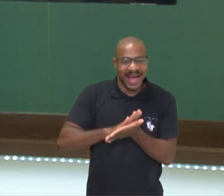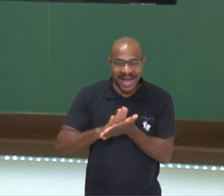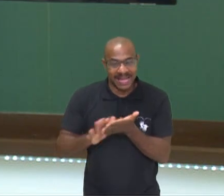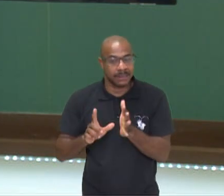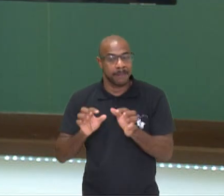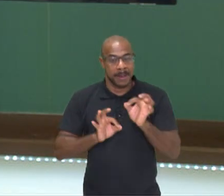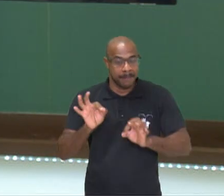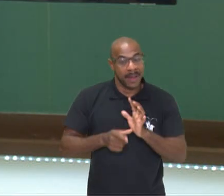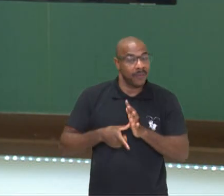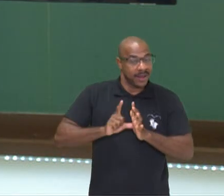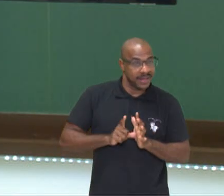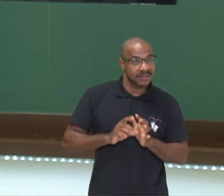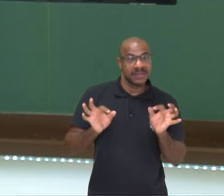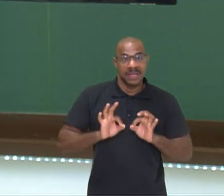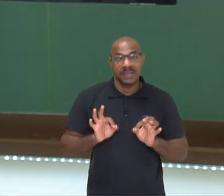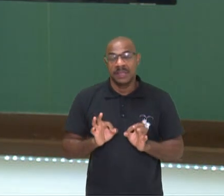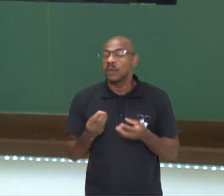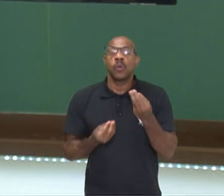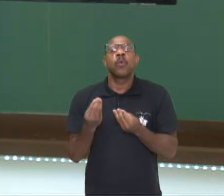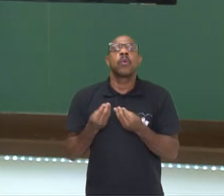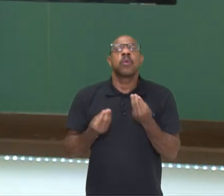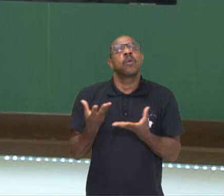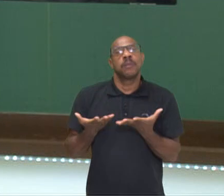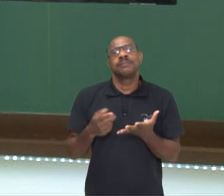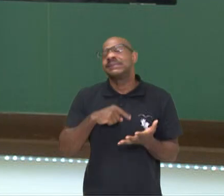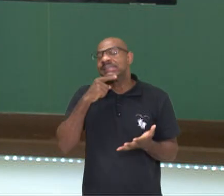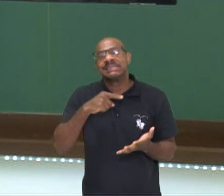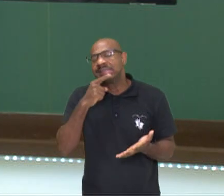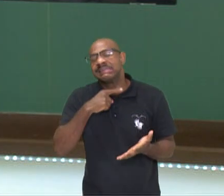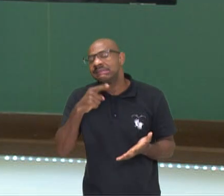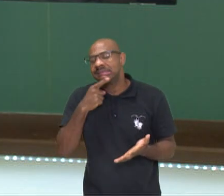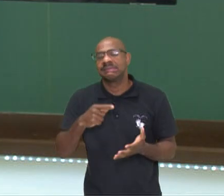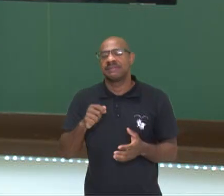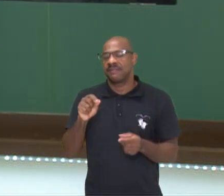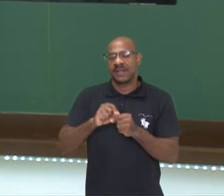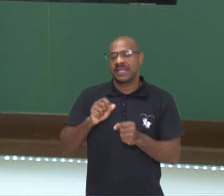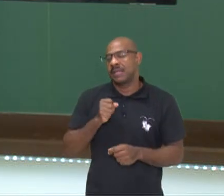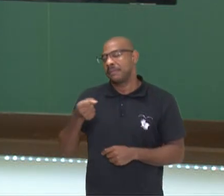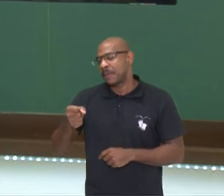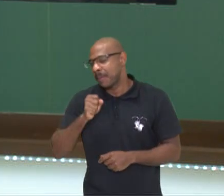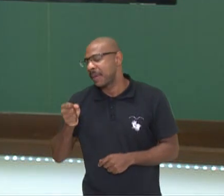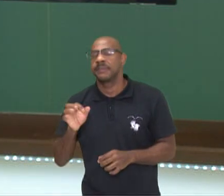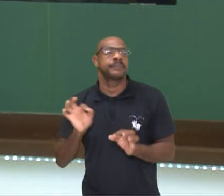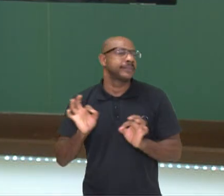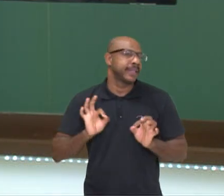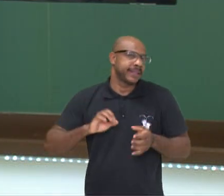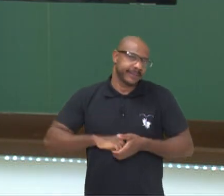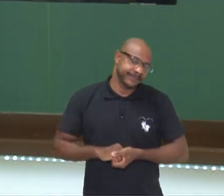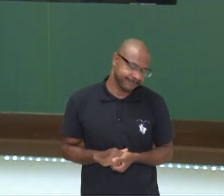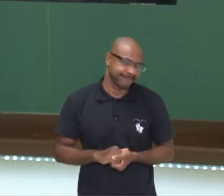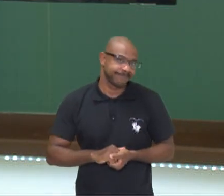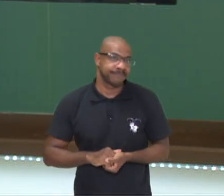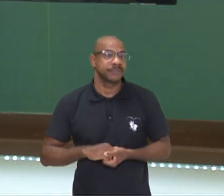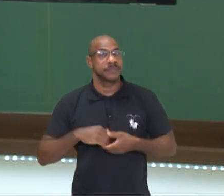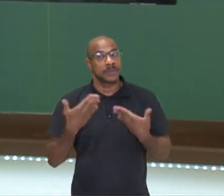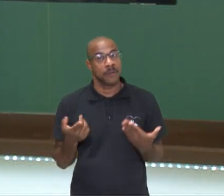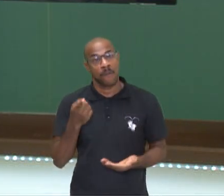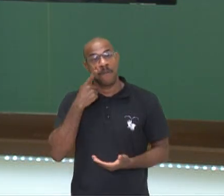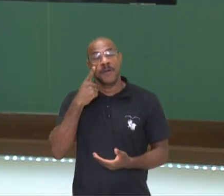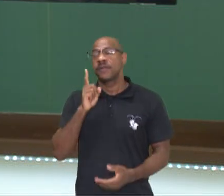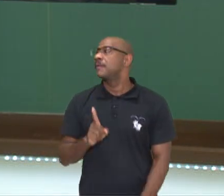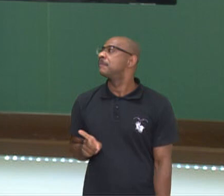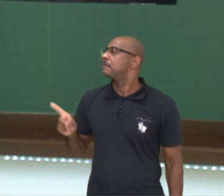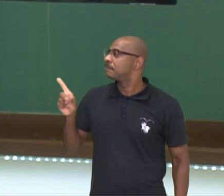preparo não seria possível devolver entrevista e obter as informações ser atendidas veja o